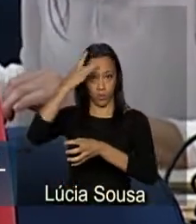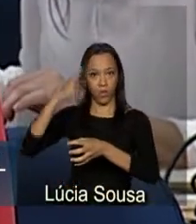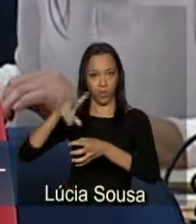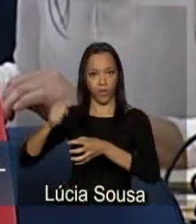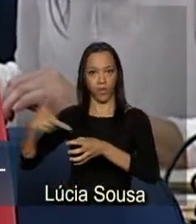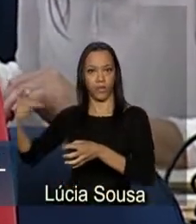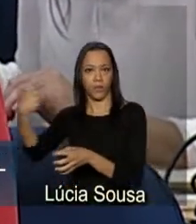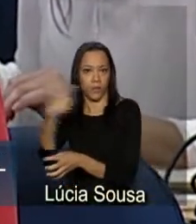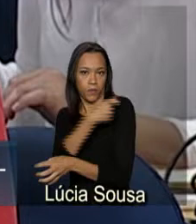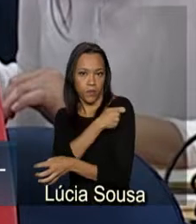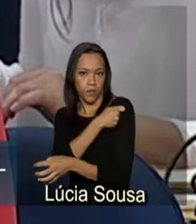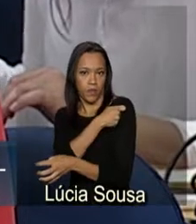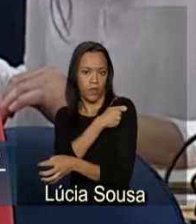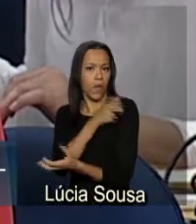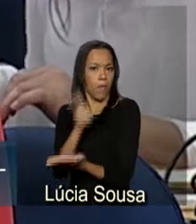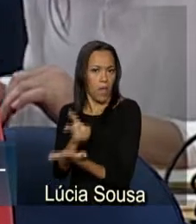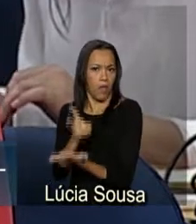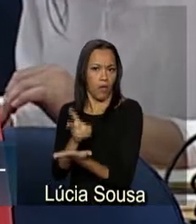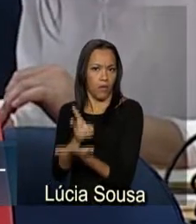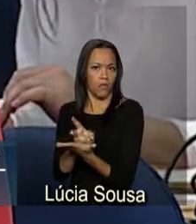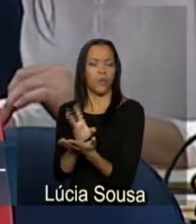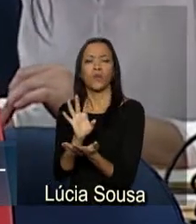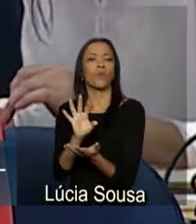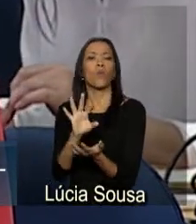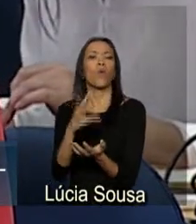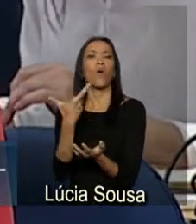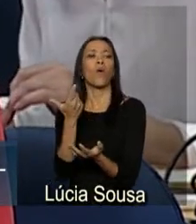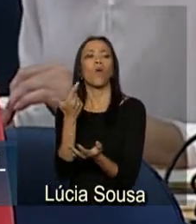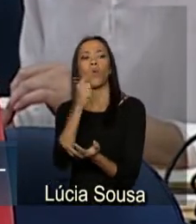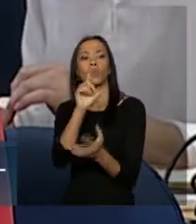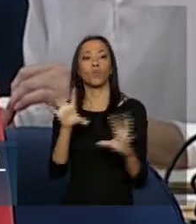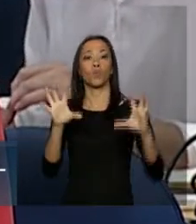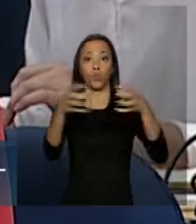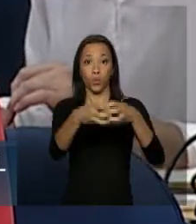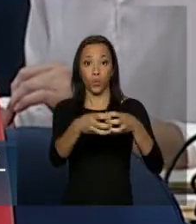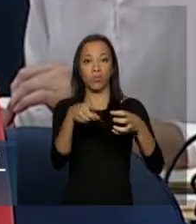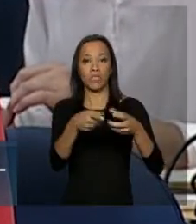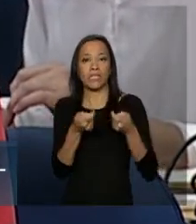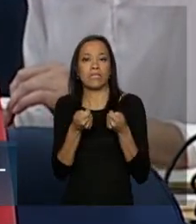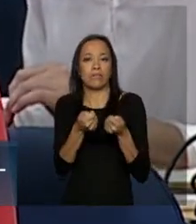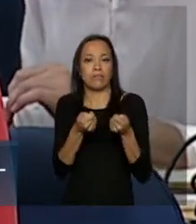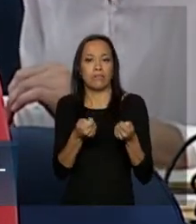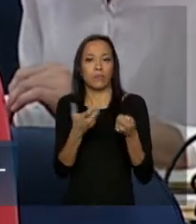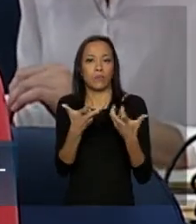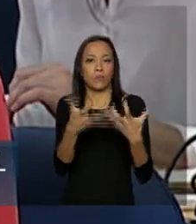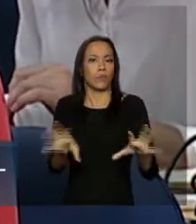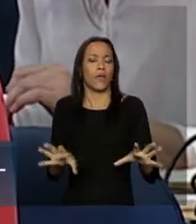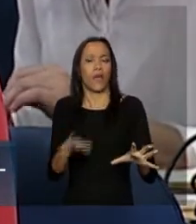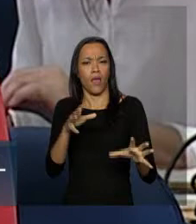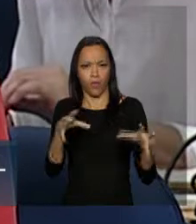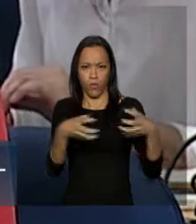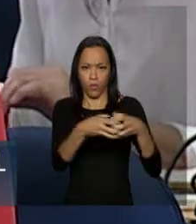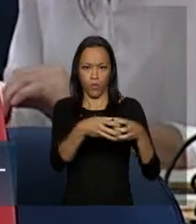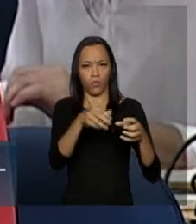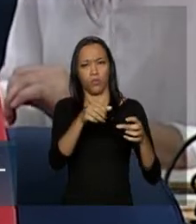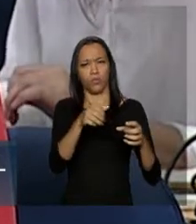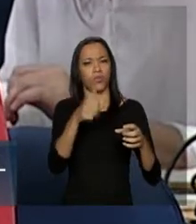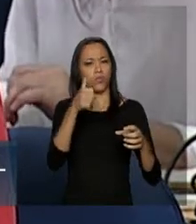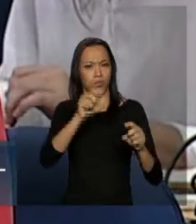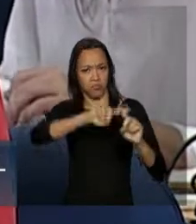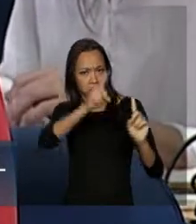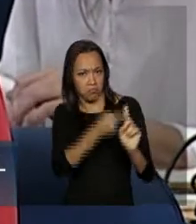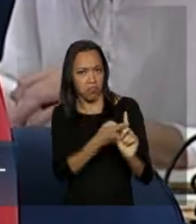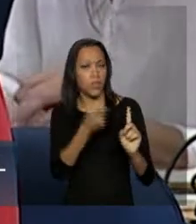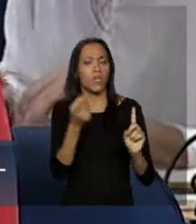receber a vacina não mudou. Eu gostaria de saber qual é o grupo que ainda há maior resistência. São as gestantes? Qual o grupo que ainda há